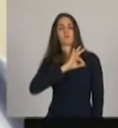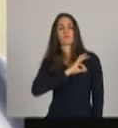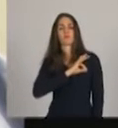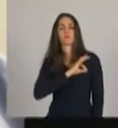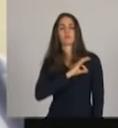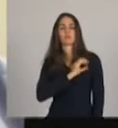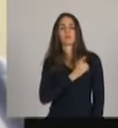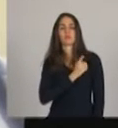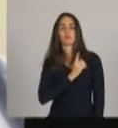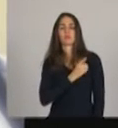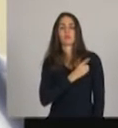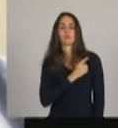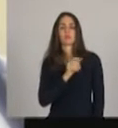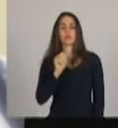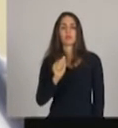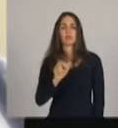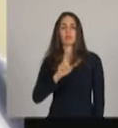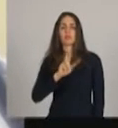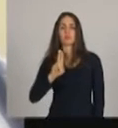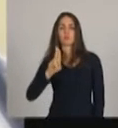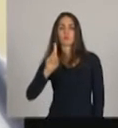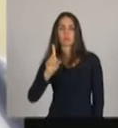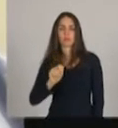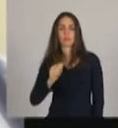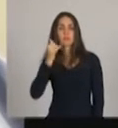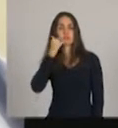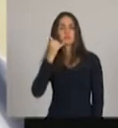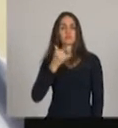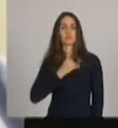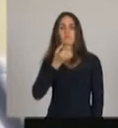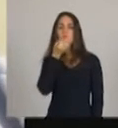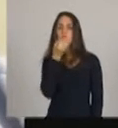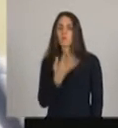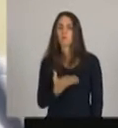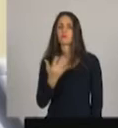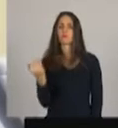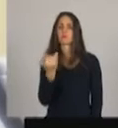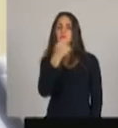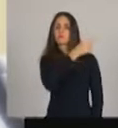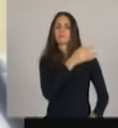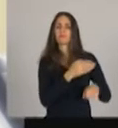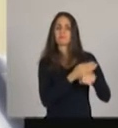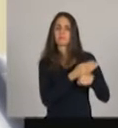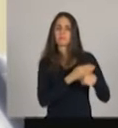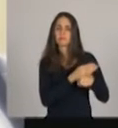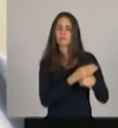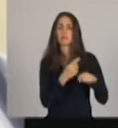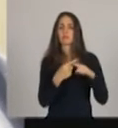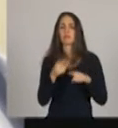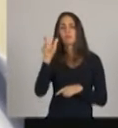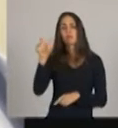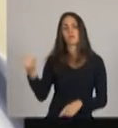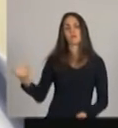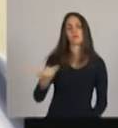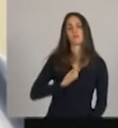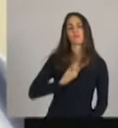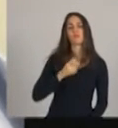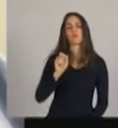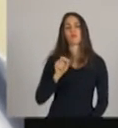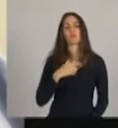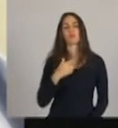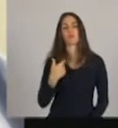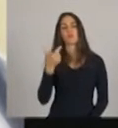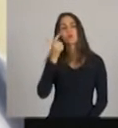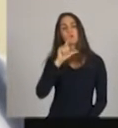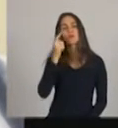amigo delegado Arruda, uma ligação muito boa, muito importante para a cidade da Serra, onde, através do nosso gabinete,